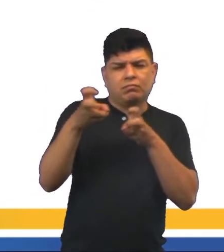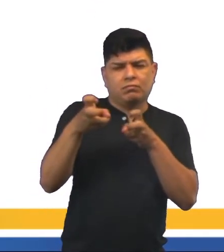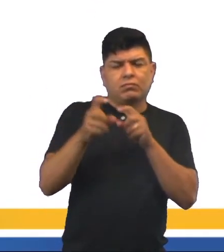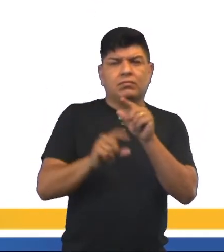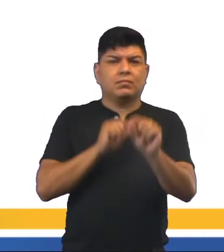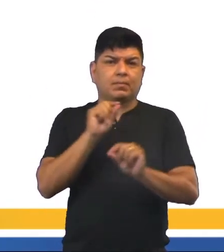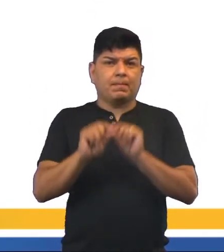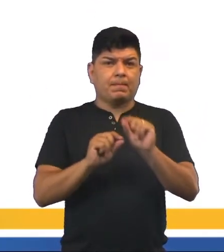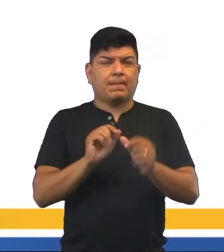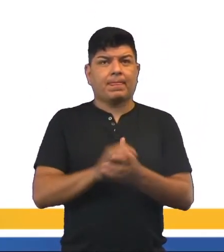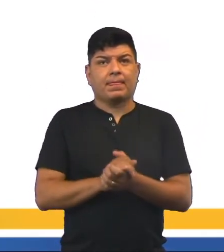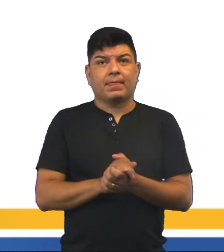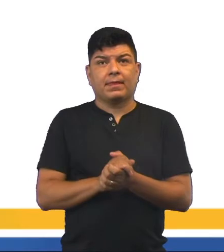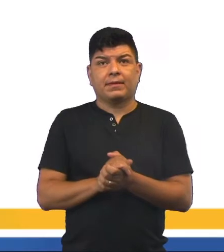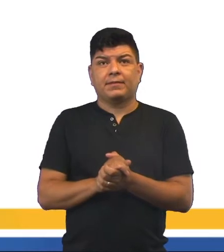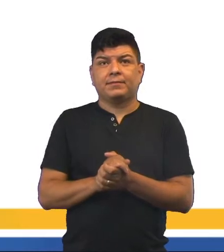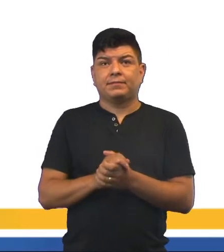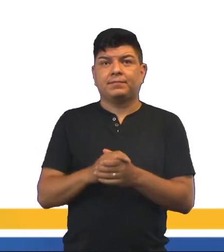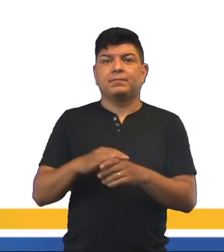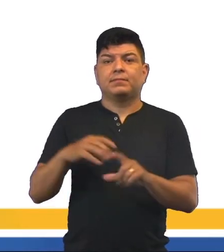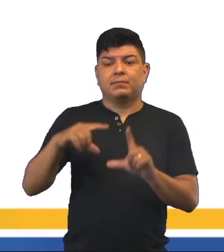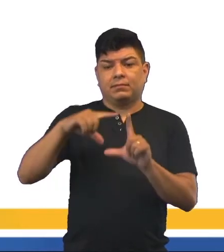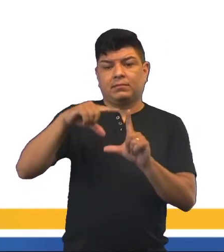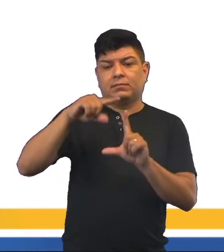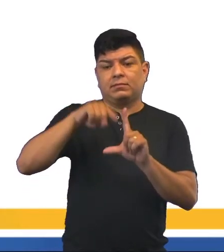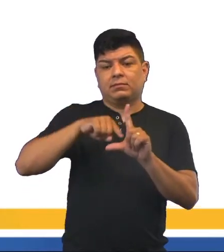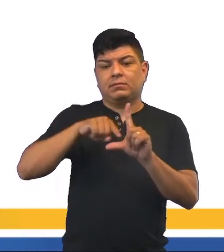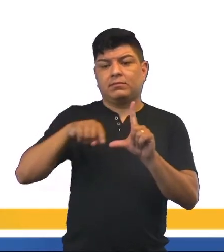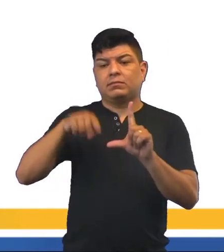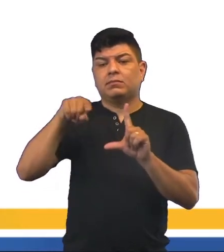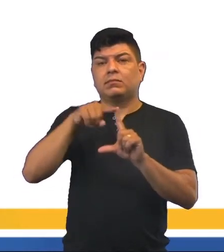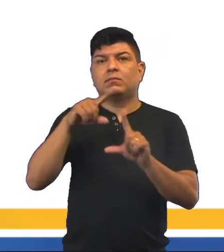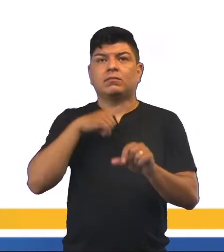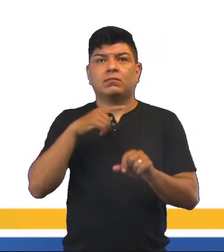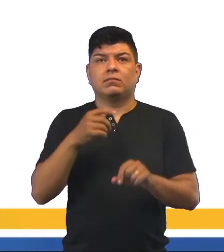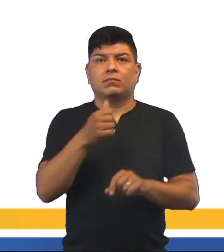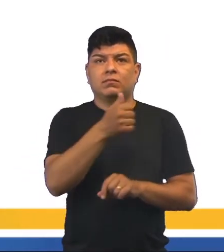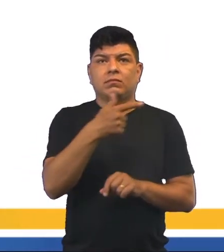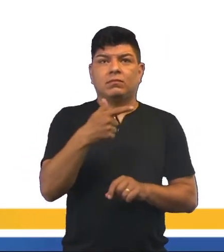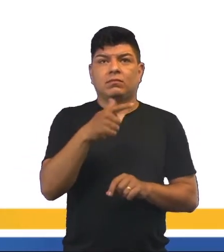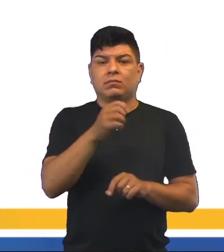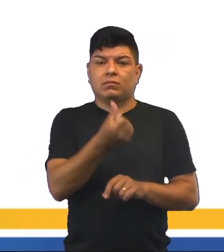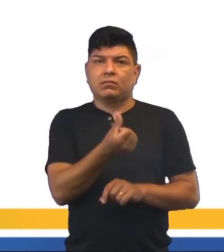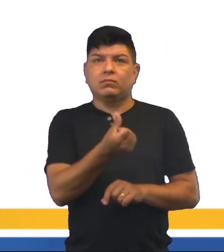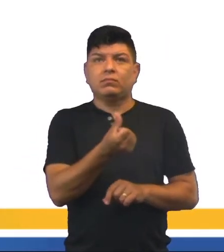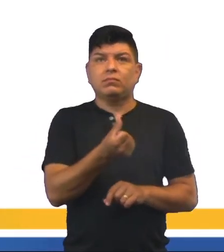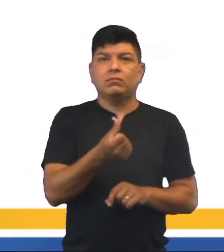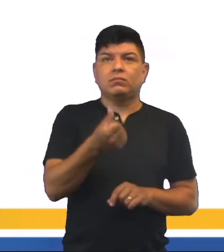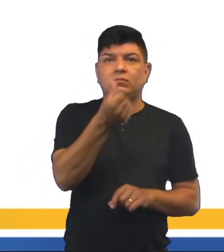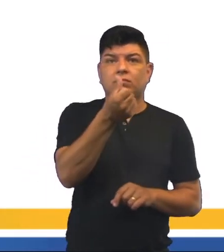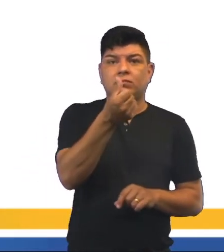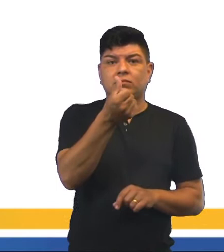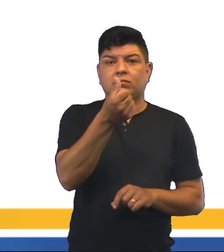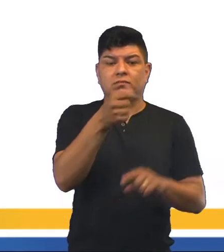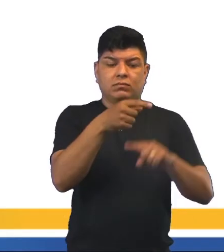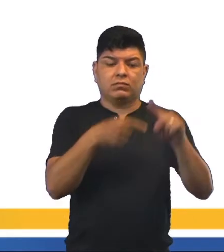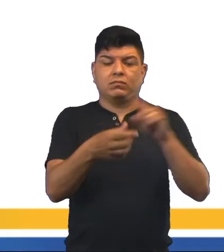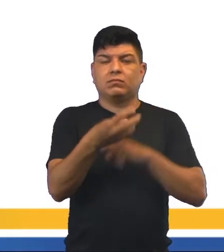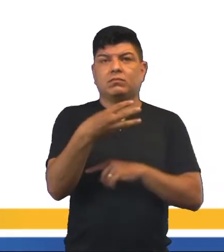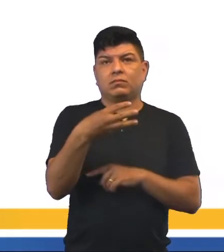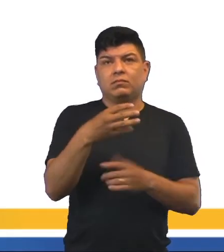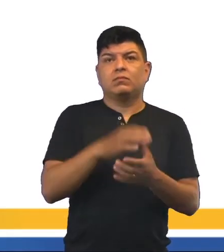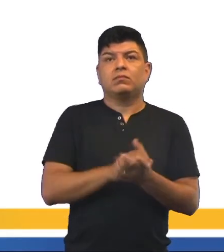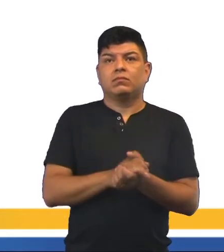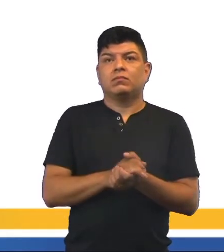aqui? Pelos lados, não é isso? Eu tenho aqui 12 por 6, 6 dividido por 3, lembra?